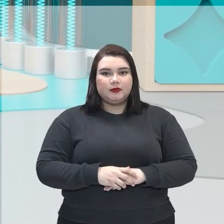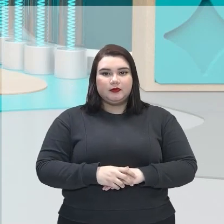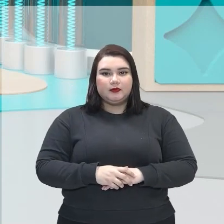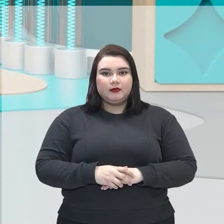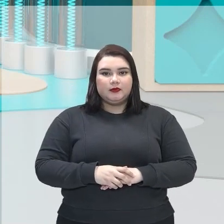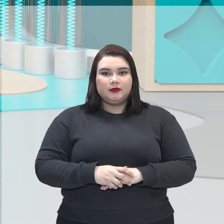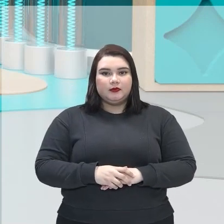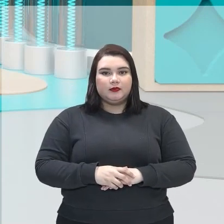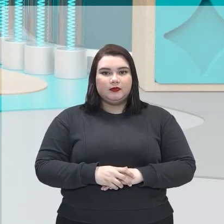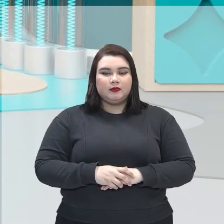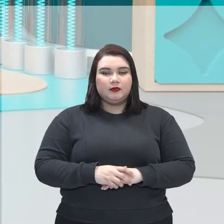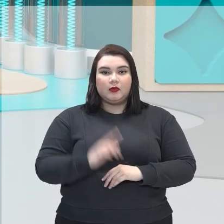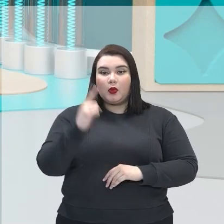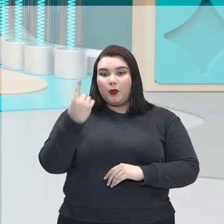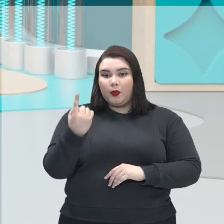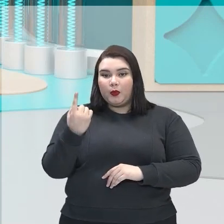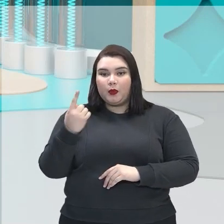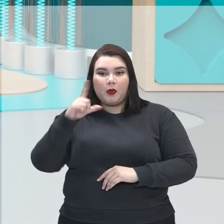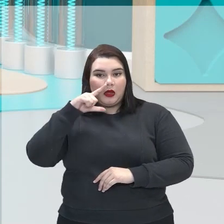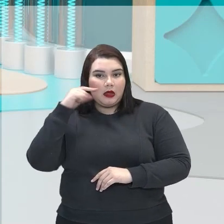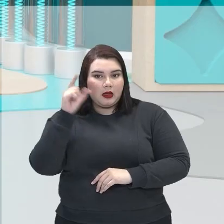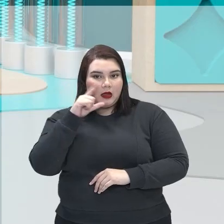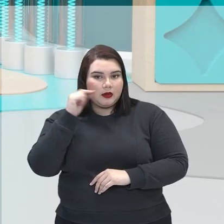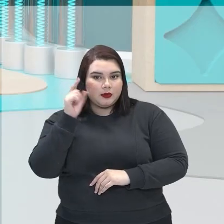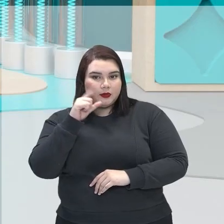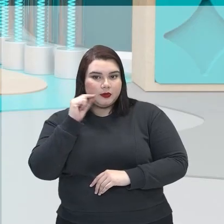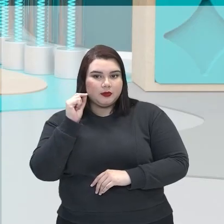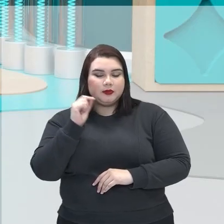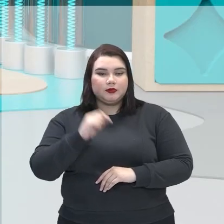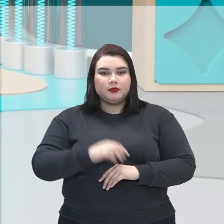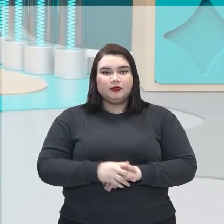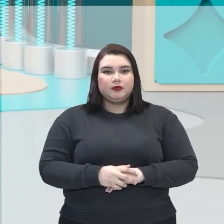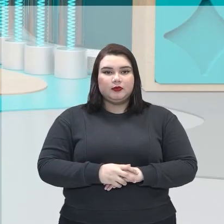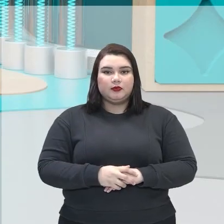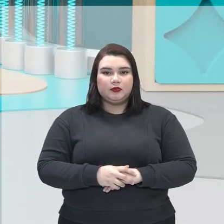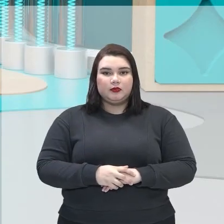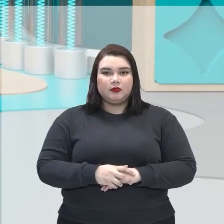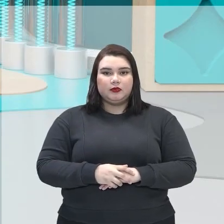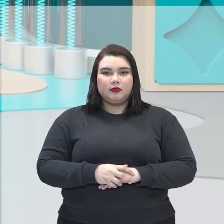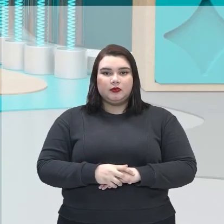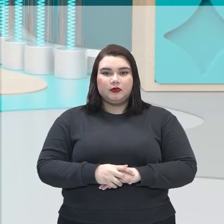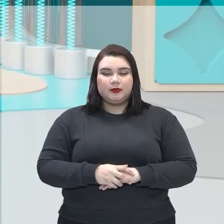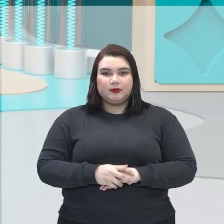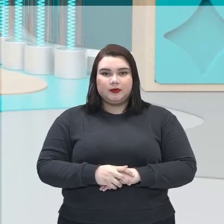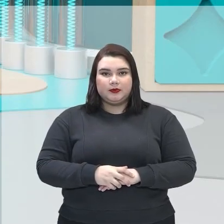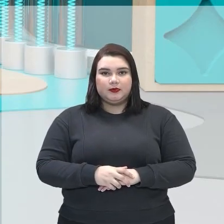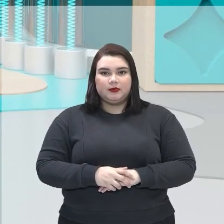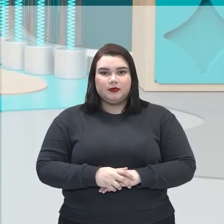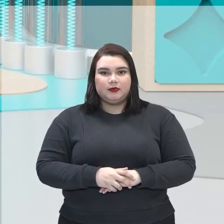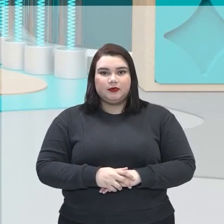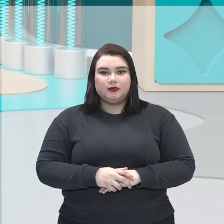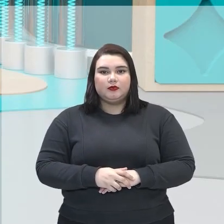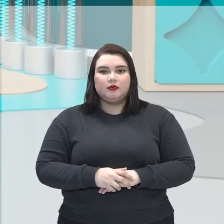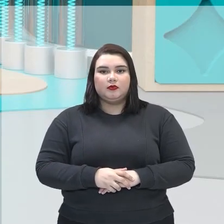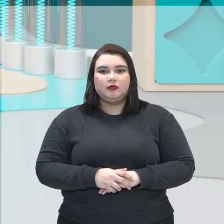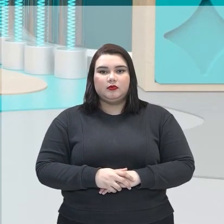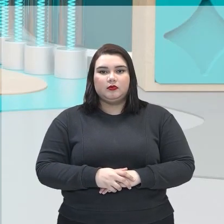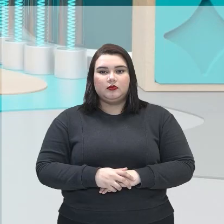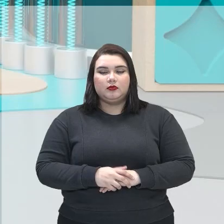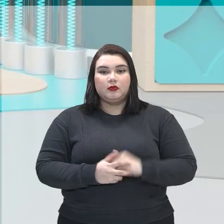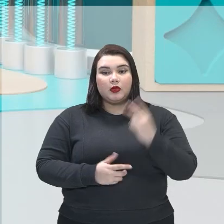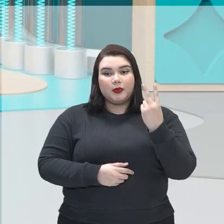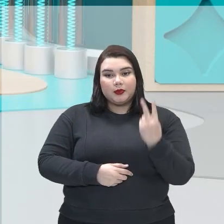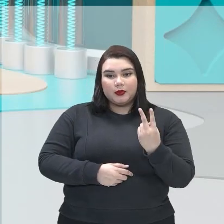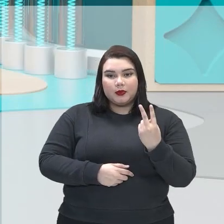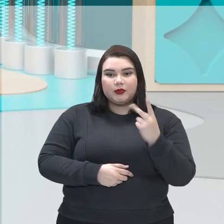One cat, um gato. Vamos ver o próximo. Two cats. Two cats,